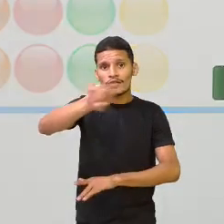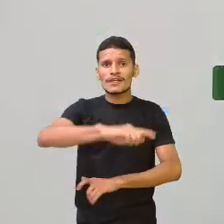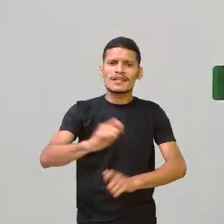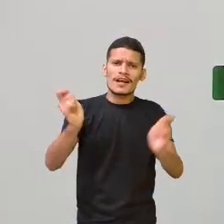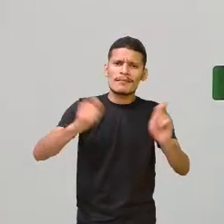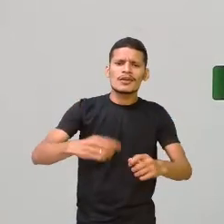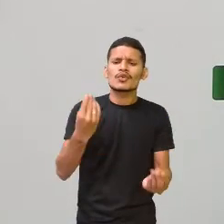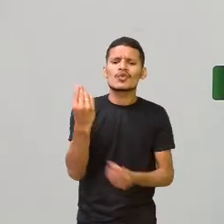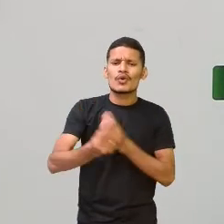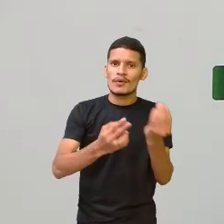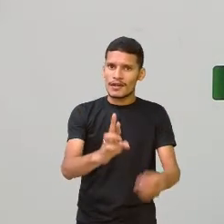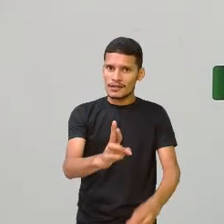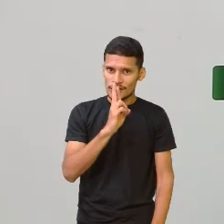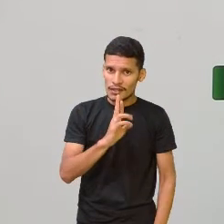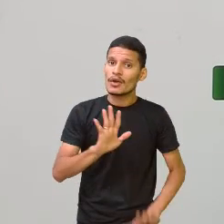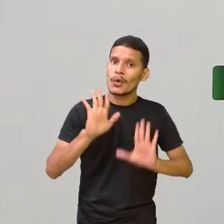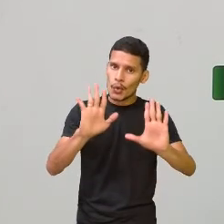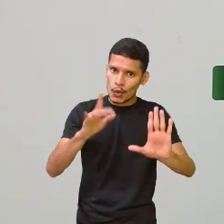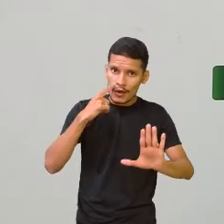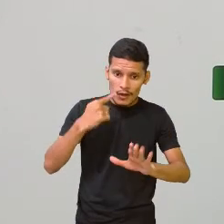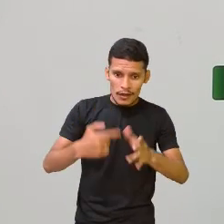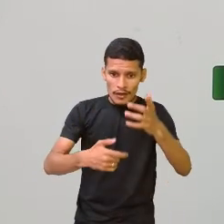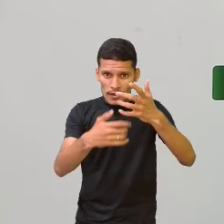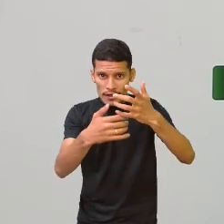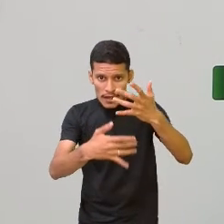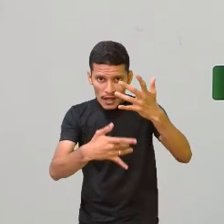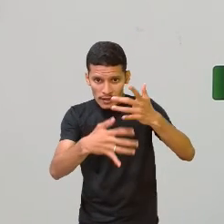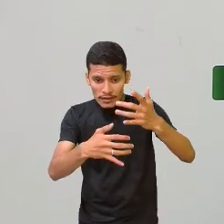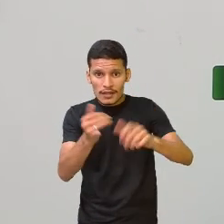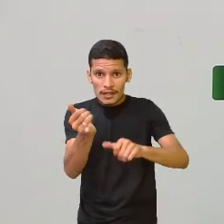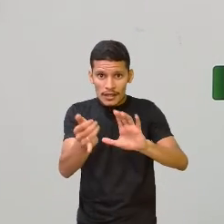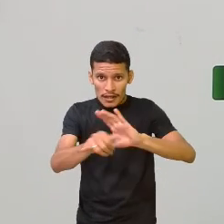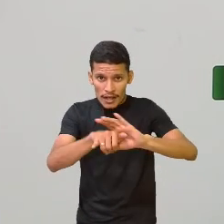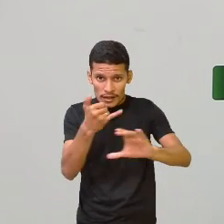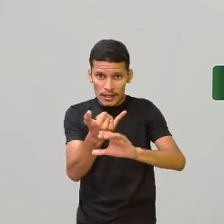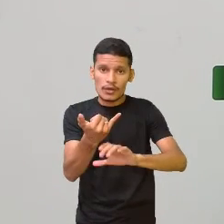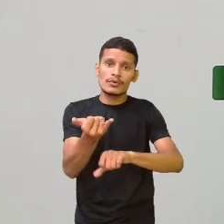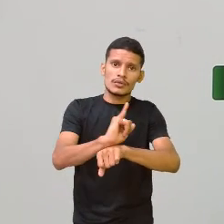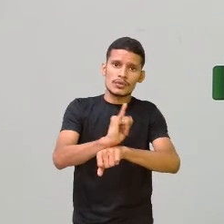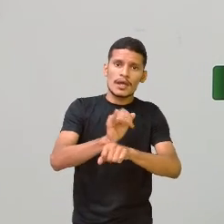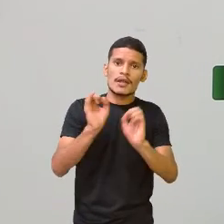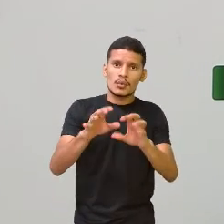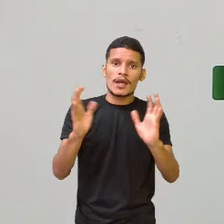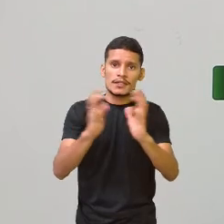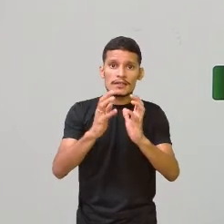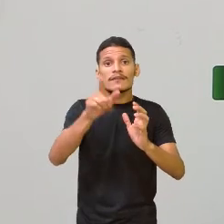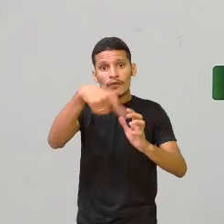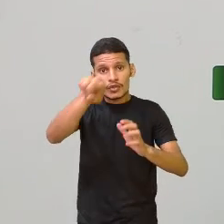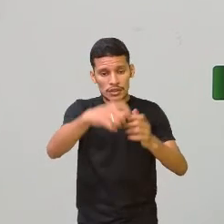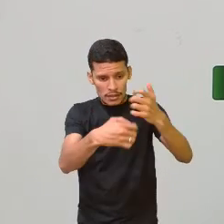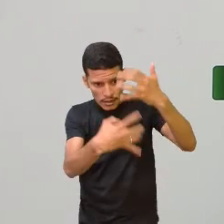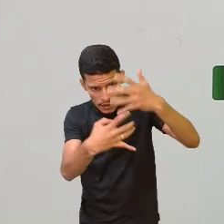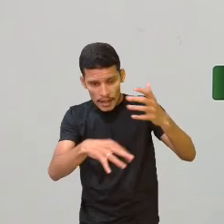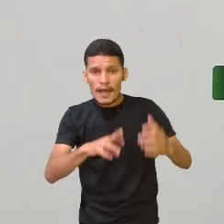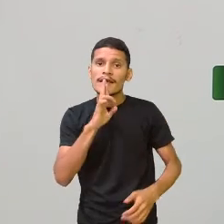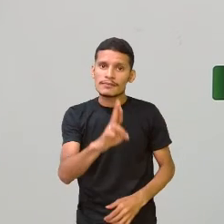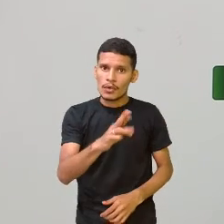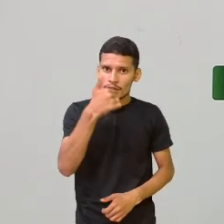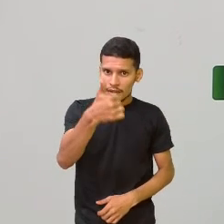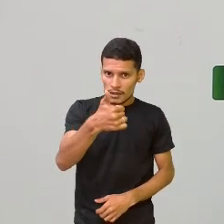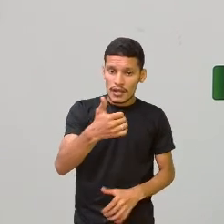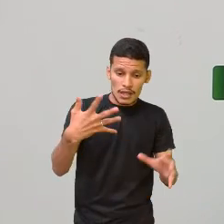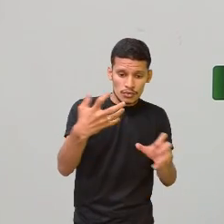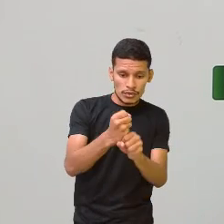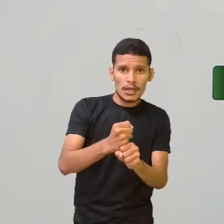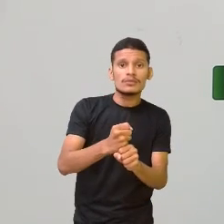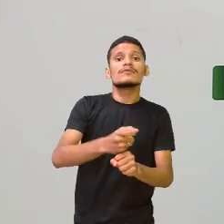já sabe o que me responder. Então, vai lá no canal do Educa Recife e comenta a resposta, o